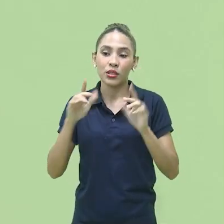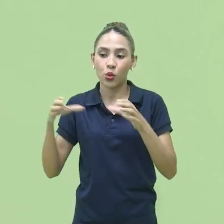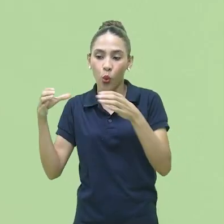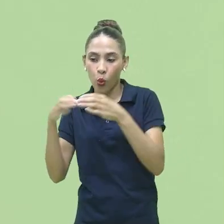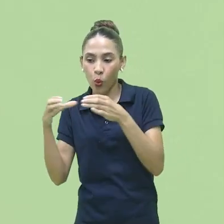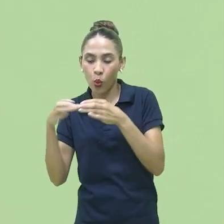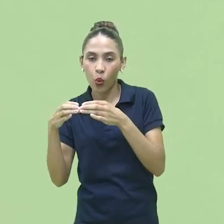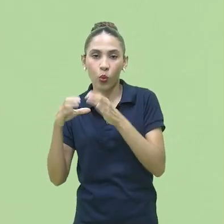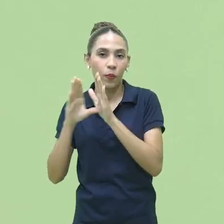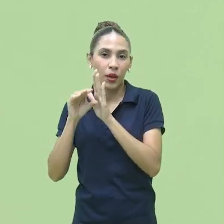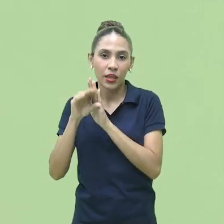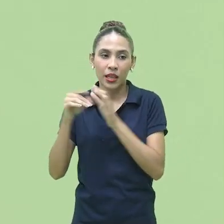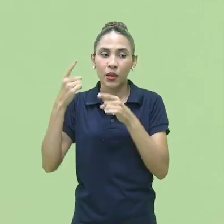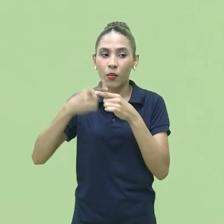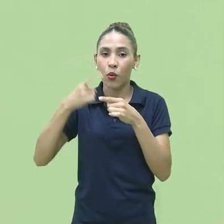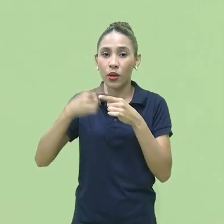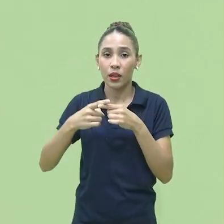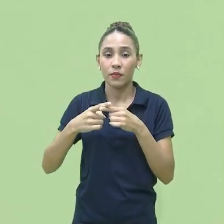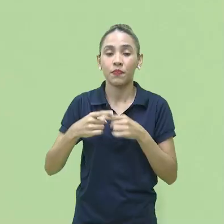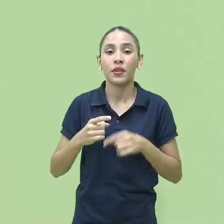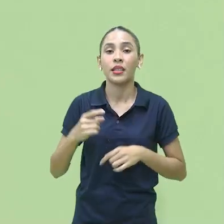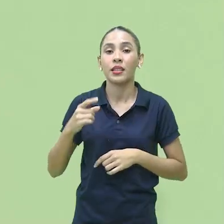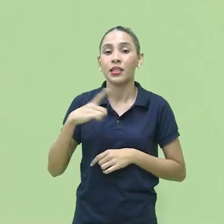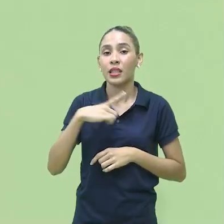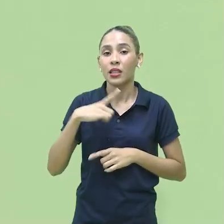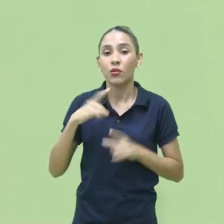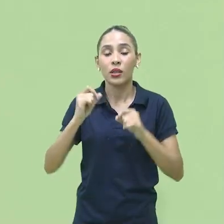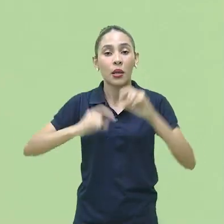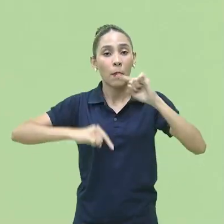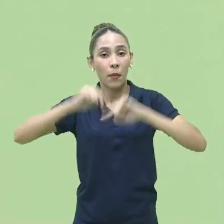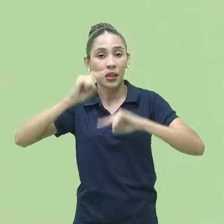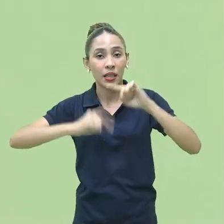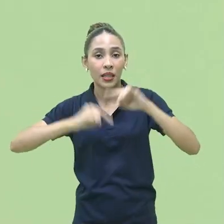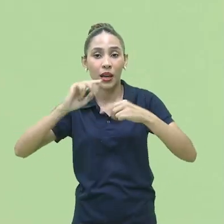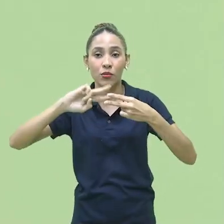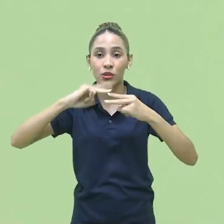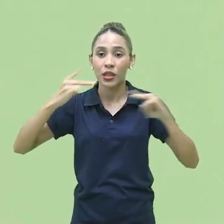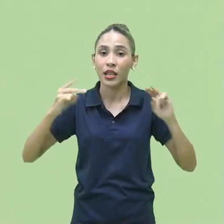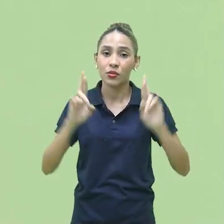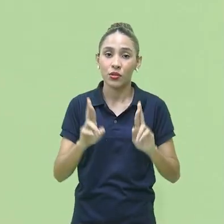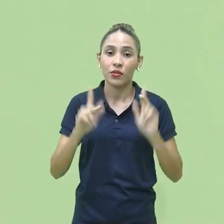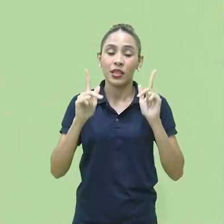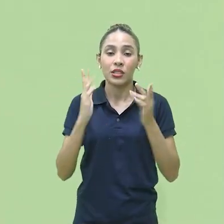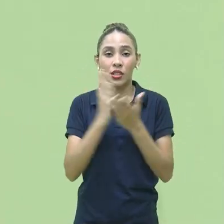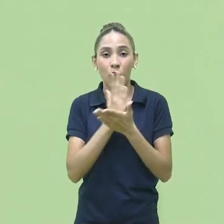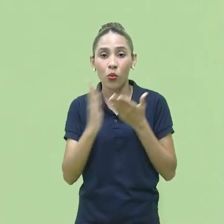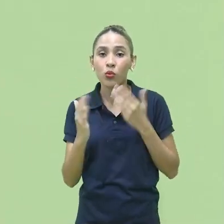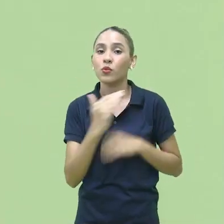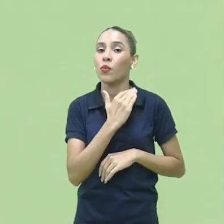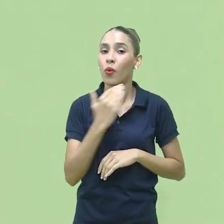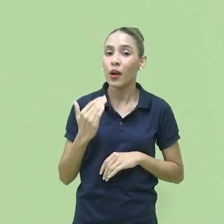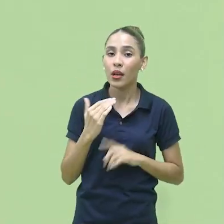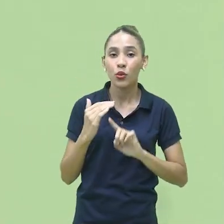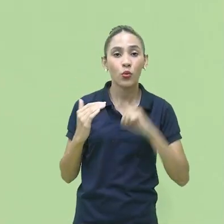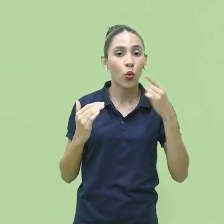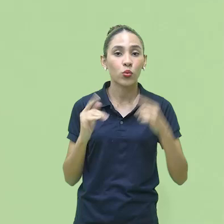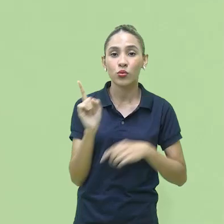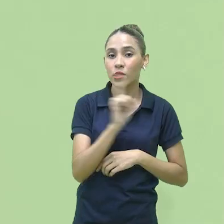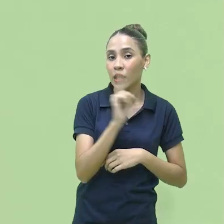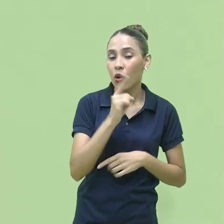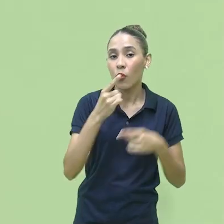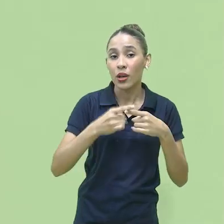digamos assim, porque os indivíduos iam ter materiais genéticos diferentes. Alguns iam morrer e outros não, porque